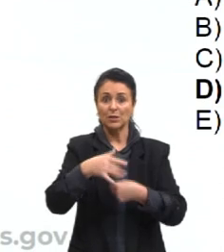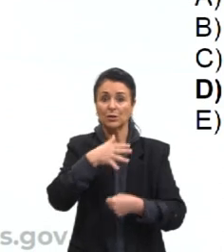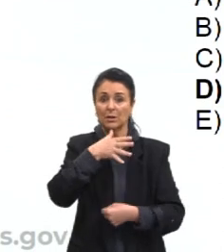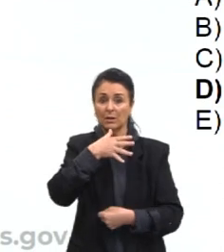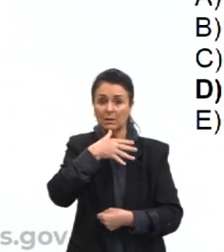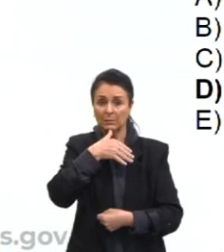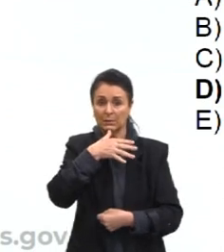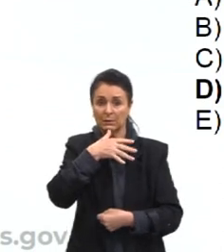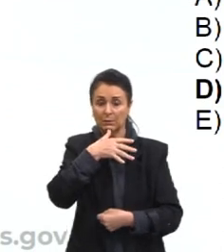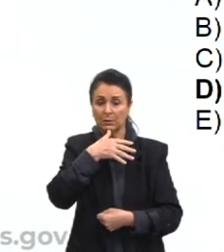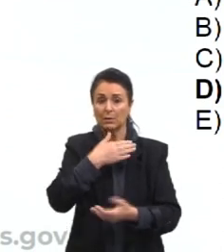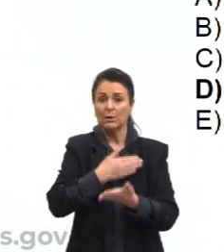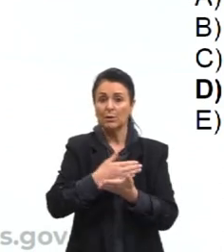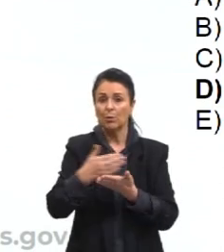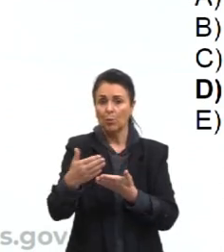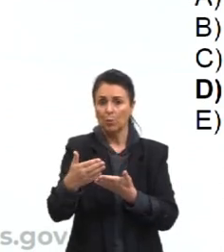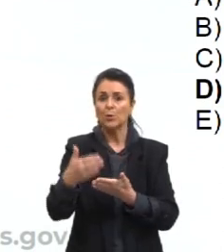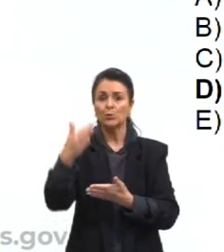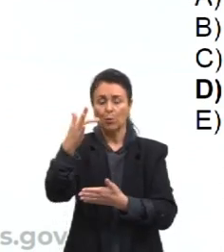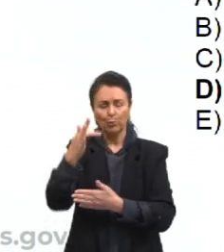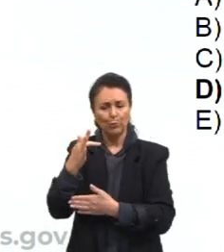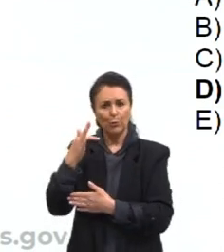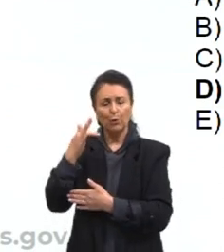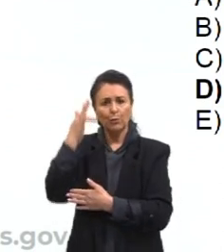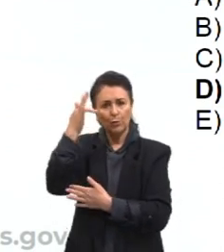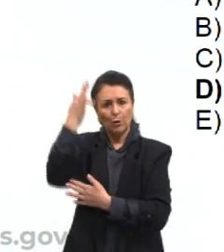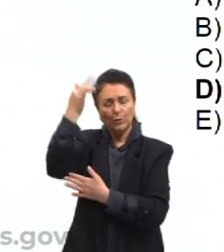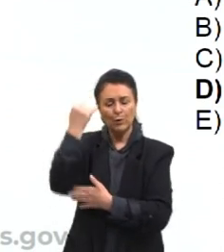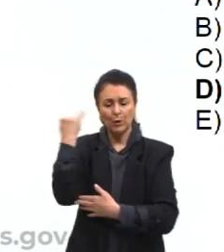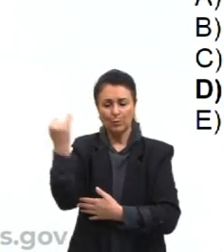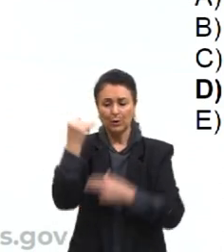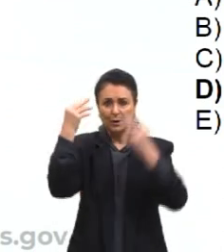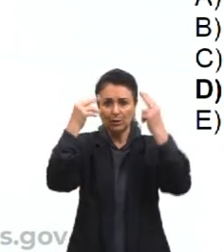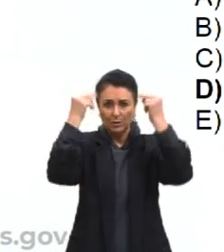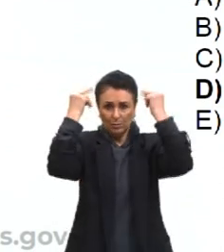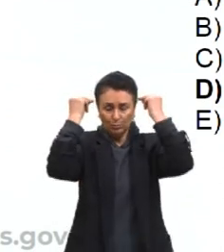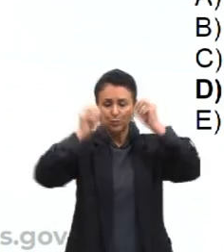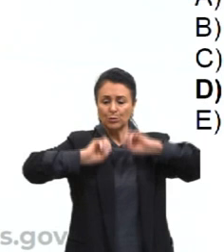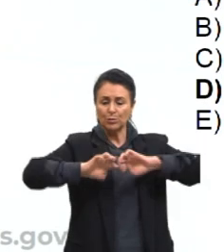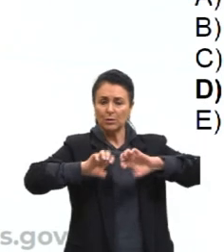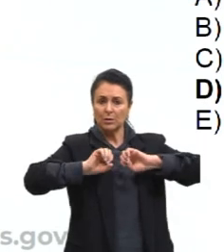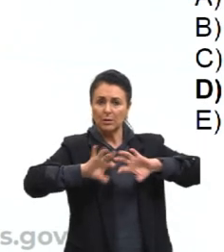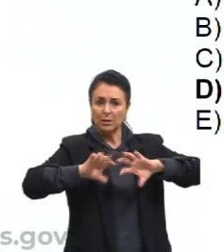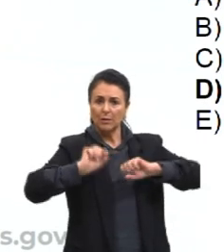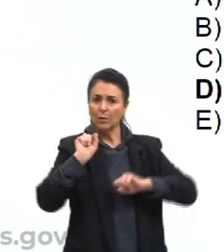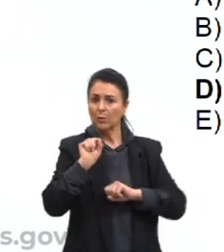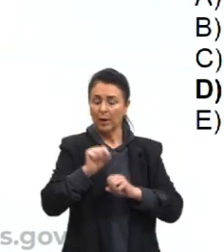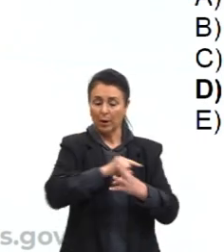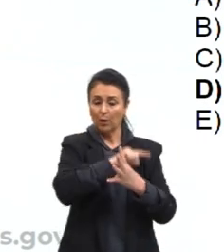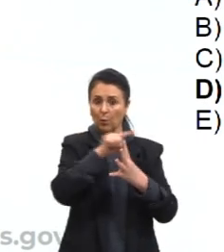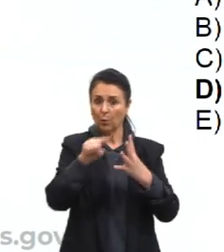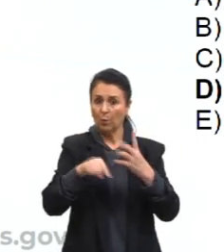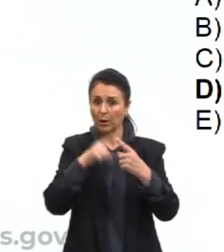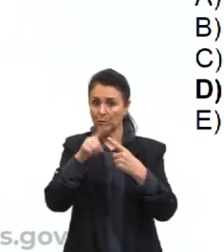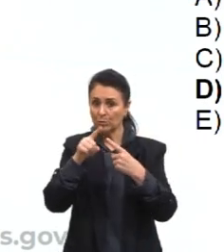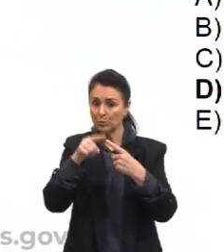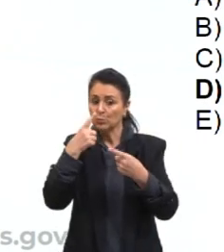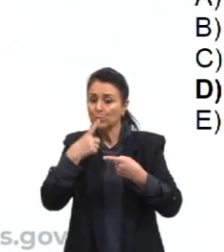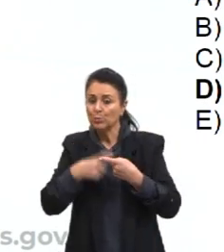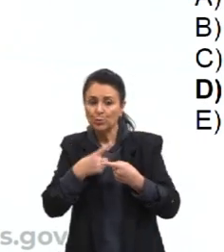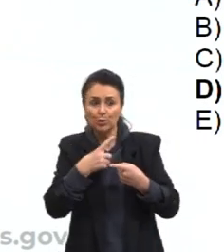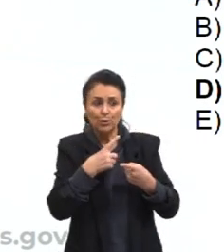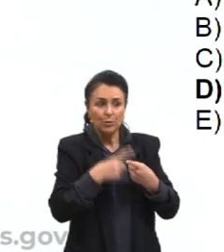macedónia tornou-se um dos grandes filósofos gregos em seus ensinamentos ele distingue quatro tipos de causas